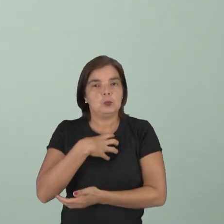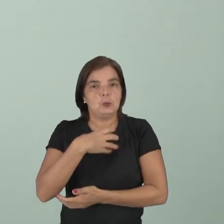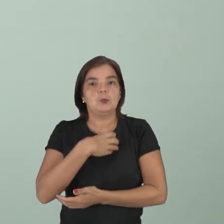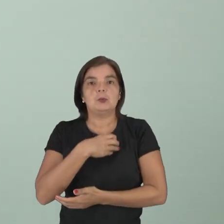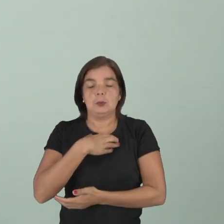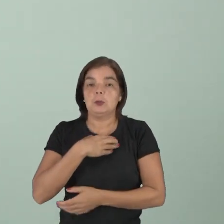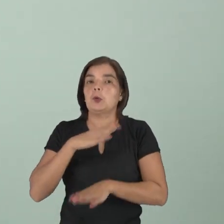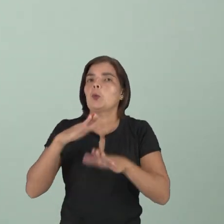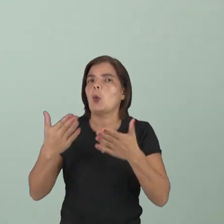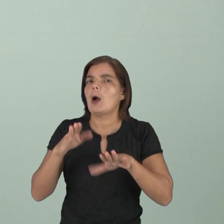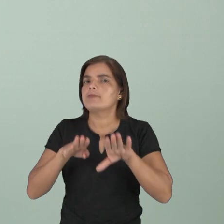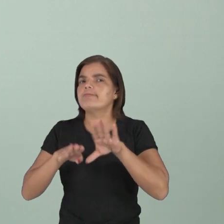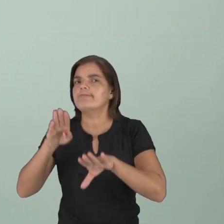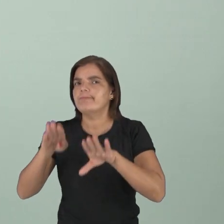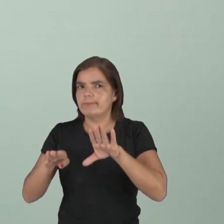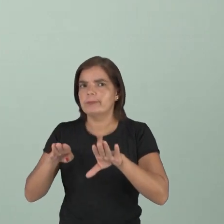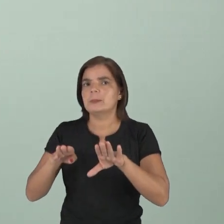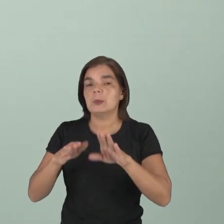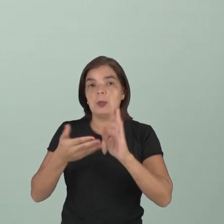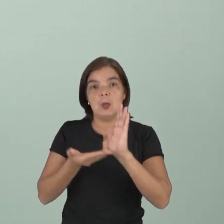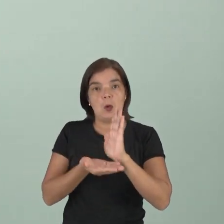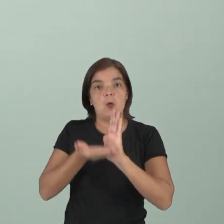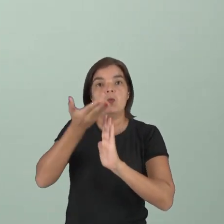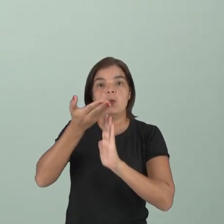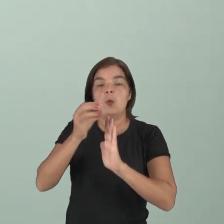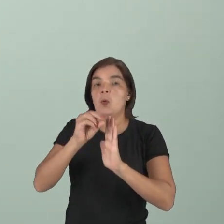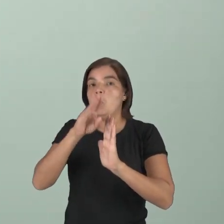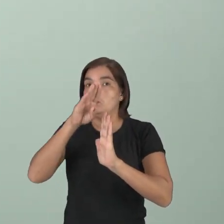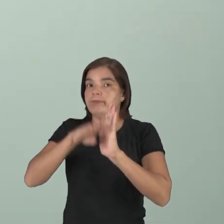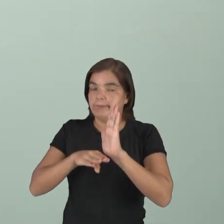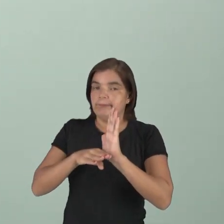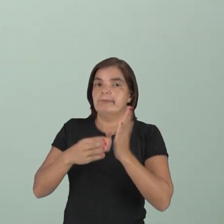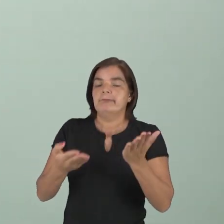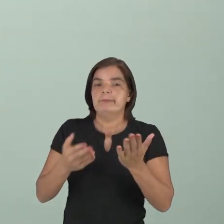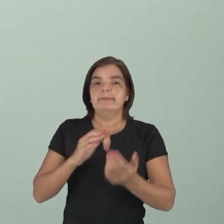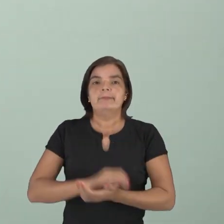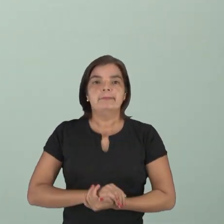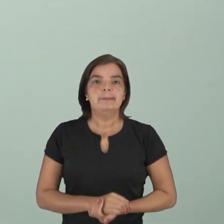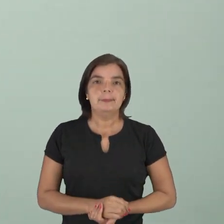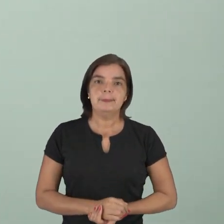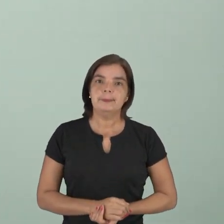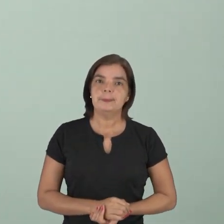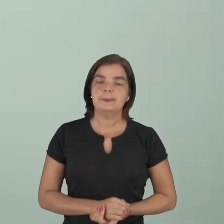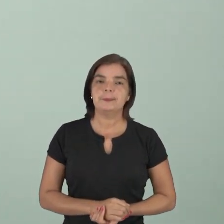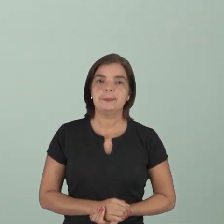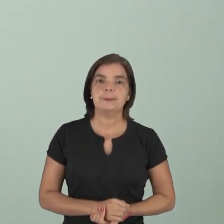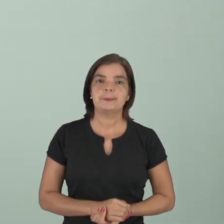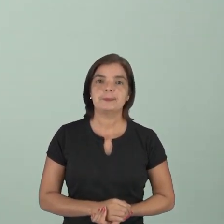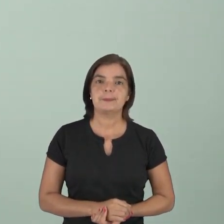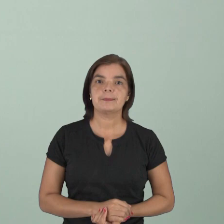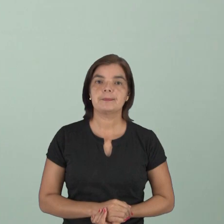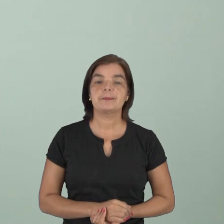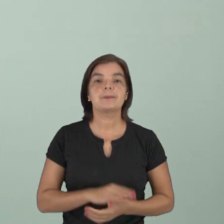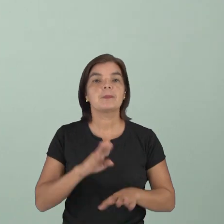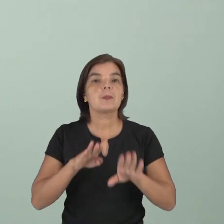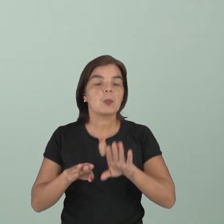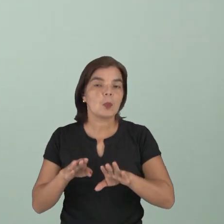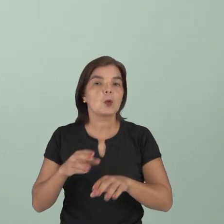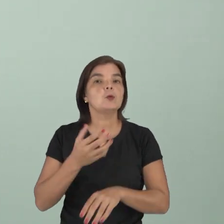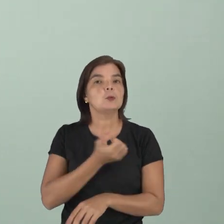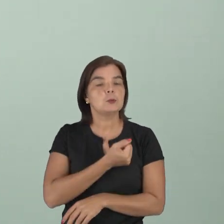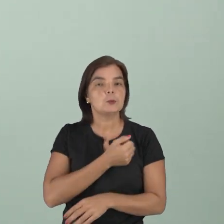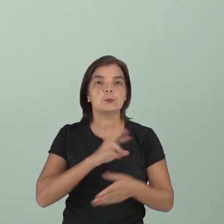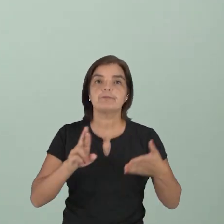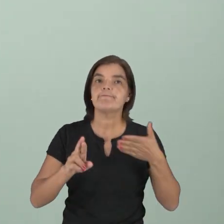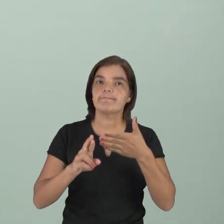valores de pressão, se ela tende, geralmente há uma tendência, se ela tende a ser mais alta ou se ela tende a ser mais baixa com relação àqueles